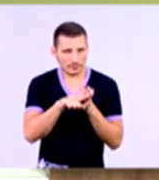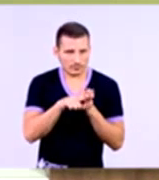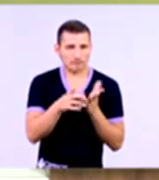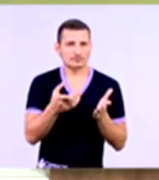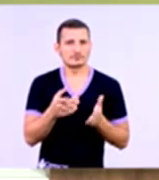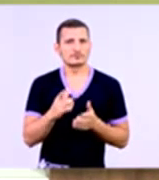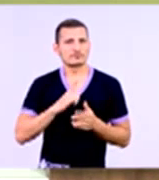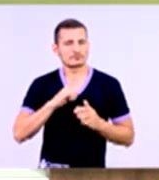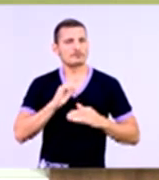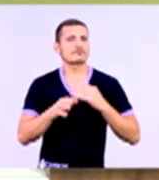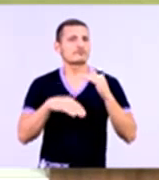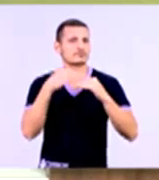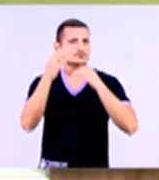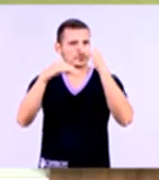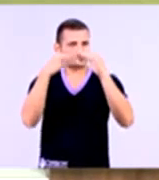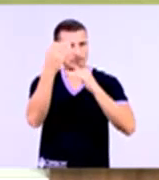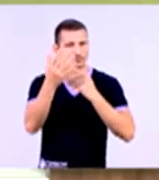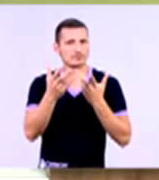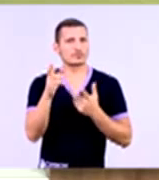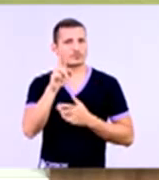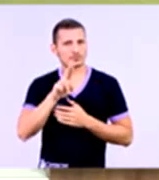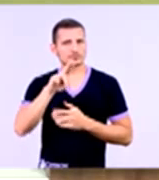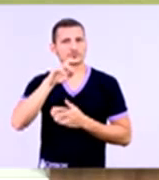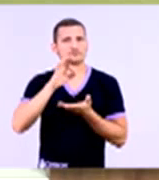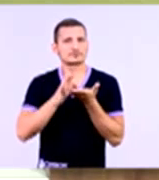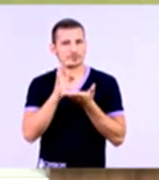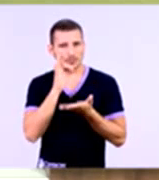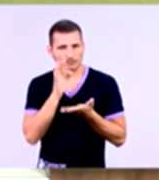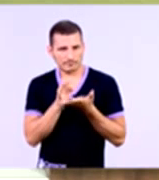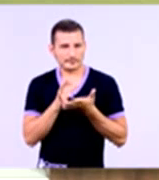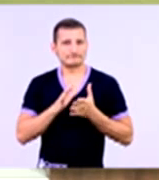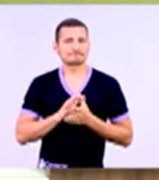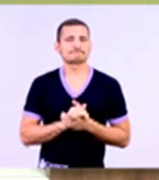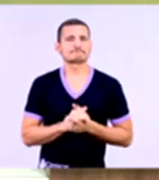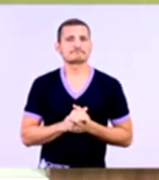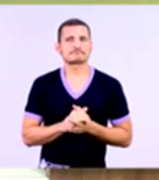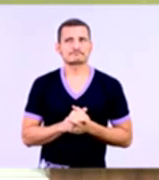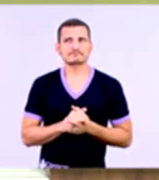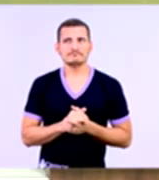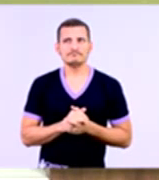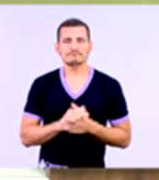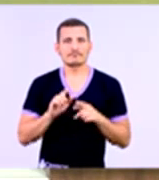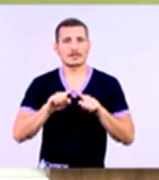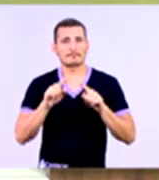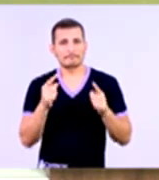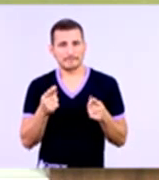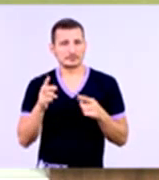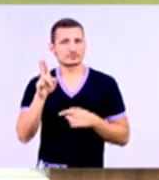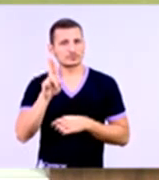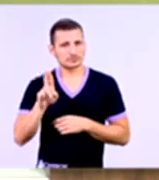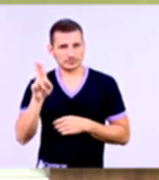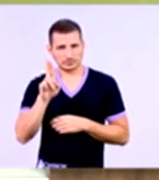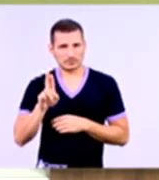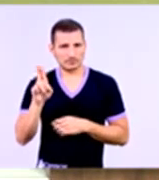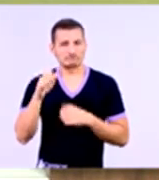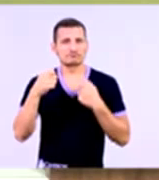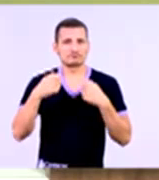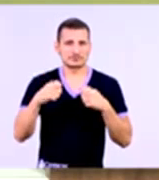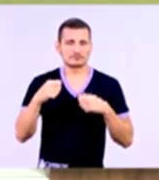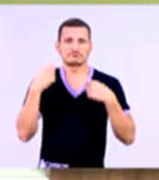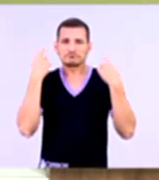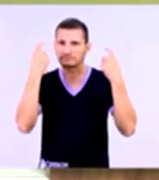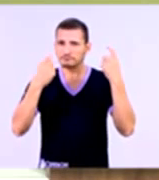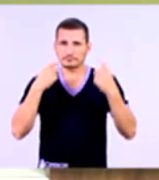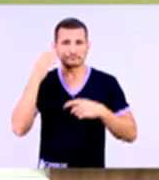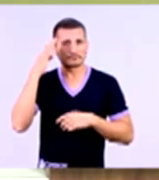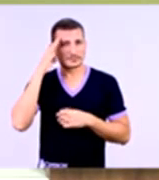uma evolução muito grande com relação ao uso de JavaScript, por exemplo, né? Mas o usuário tem que se preocupar